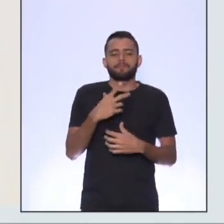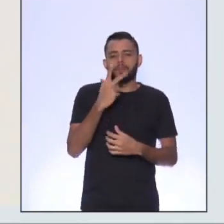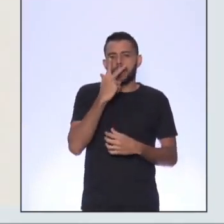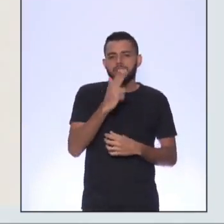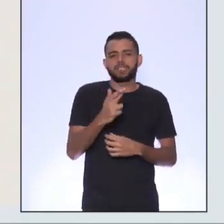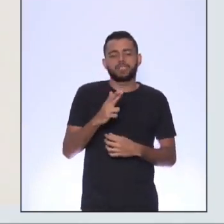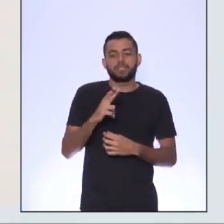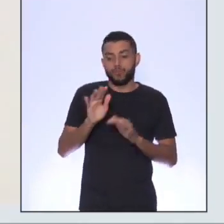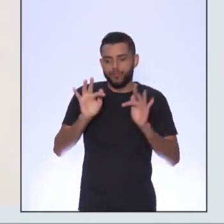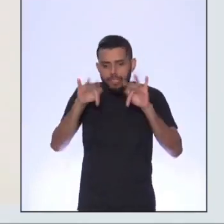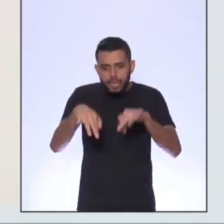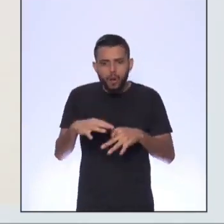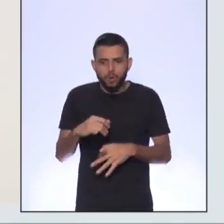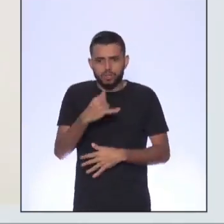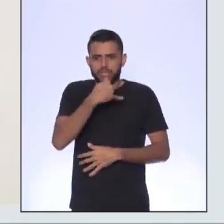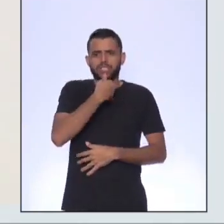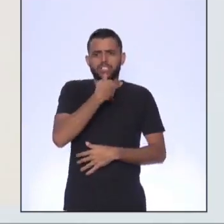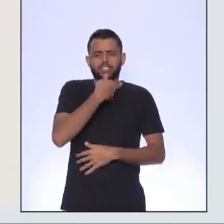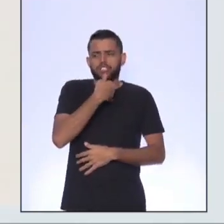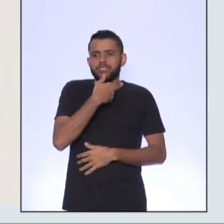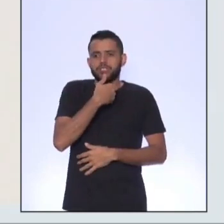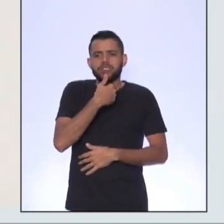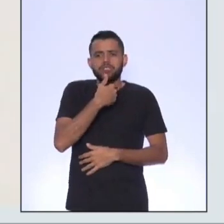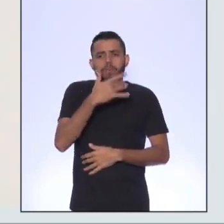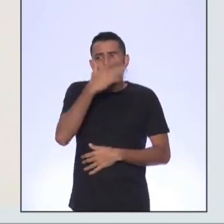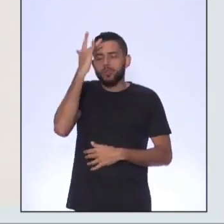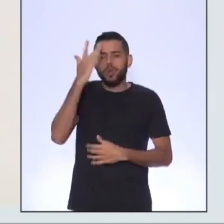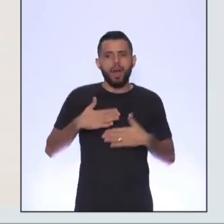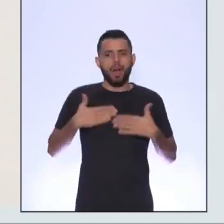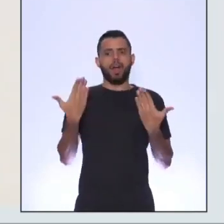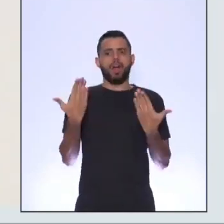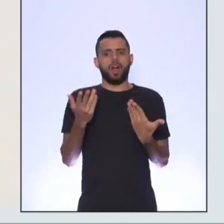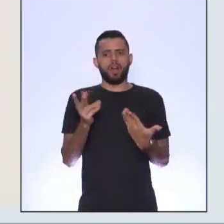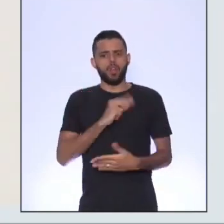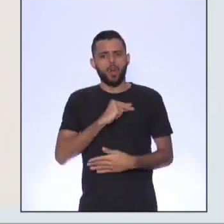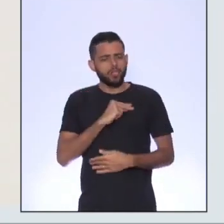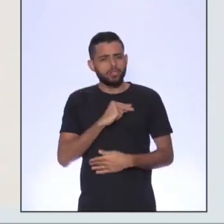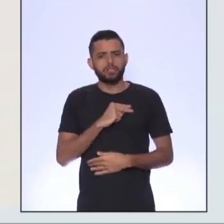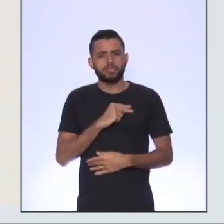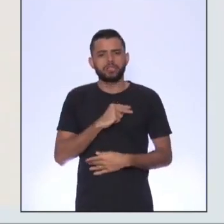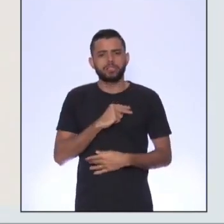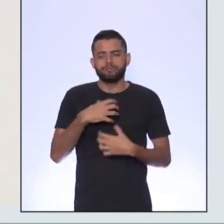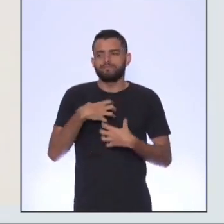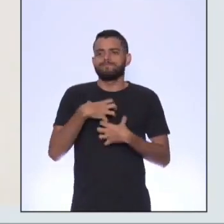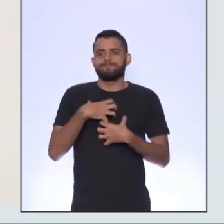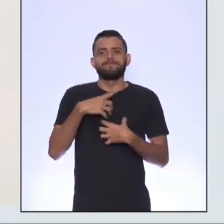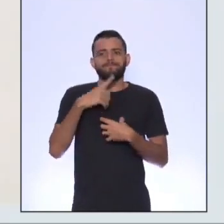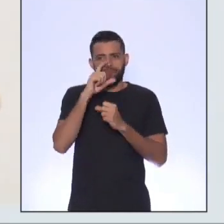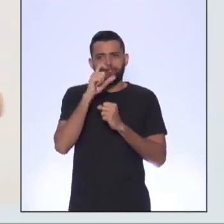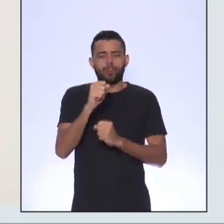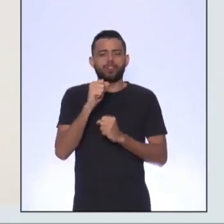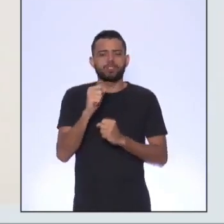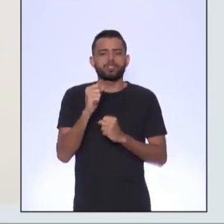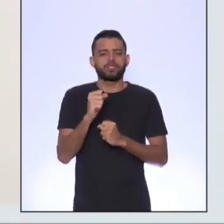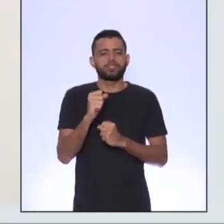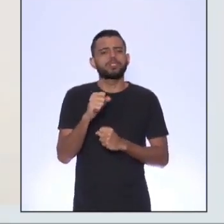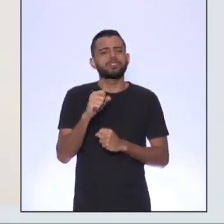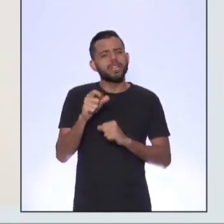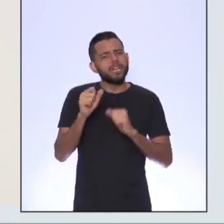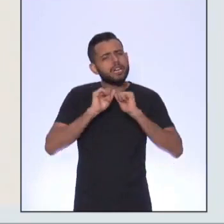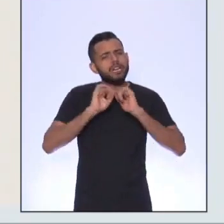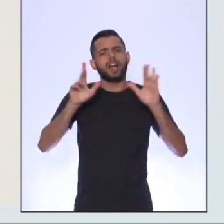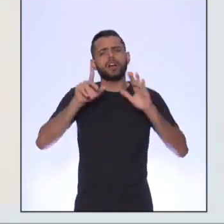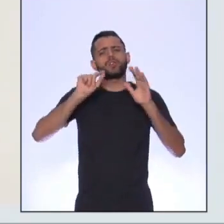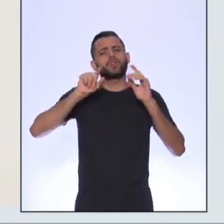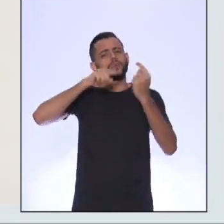na conclusão é inesperada. Ela provoca uma reação forte. Né? Ela tem claramente um objetivo